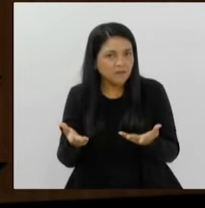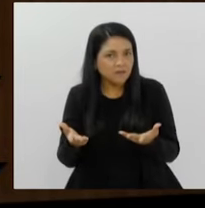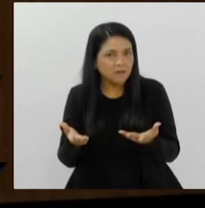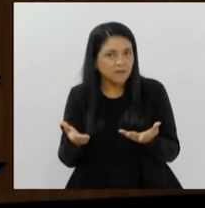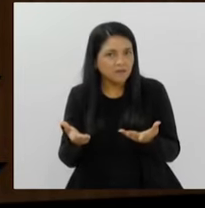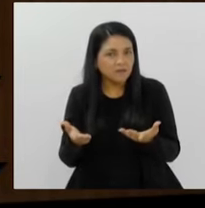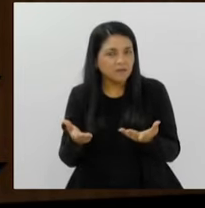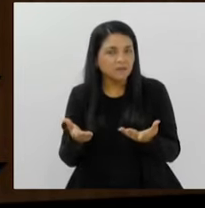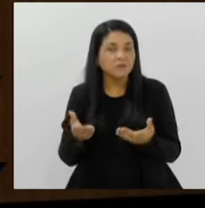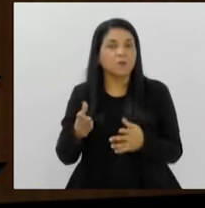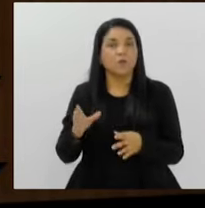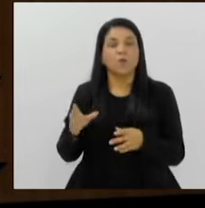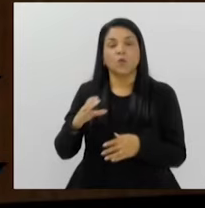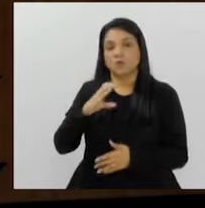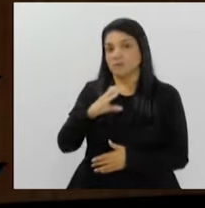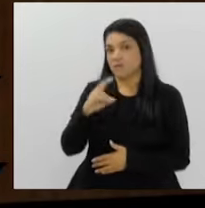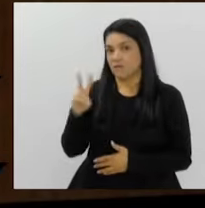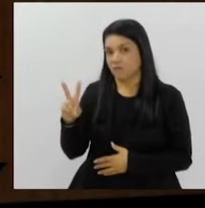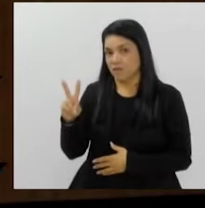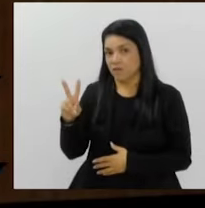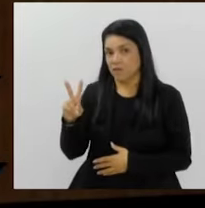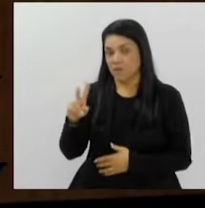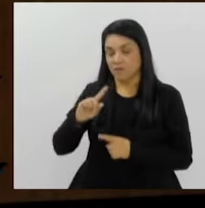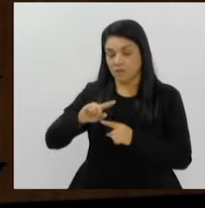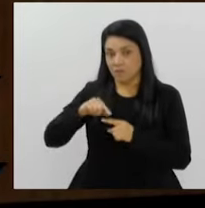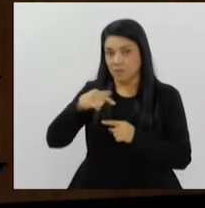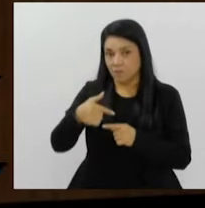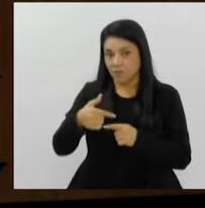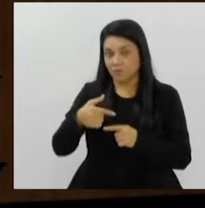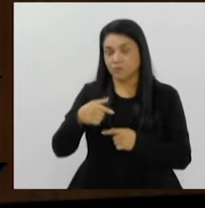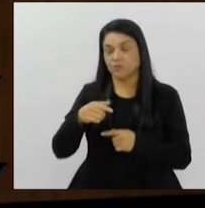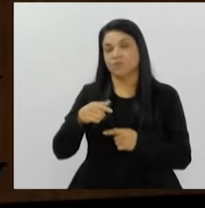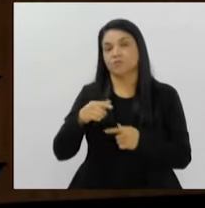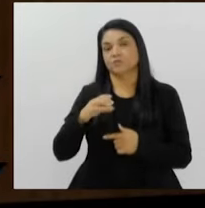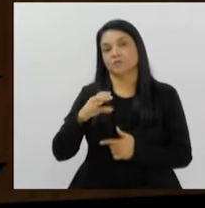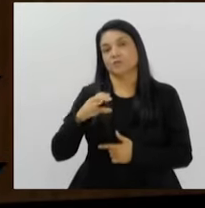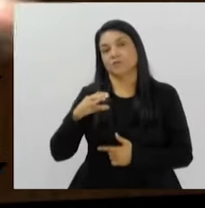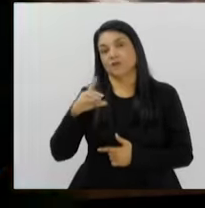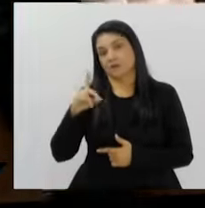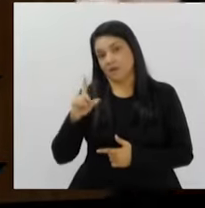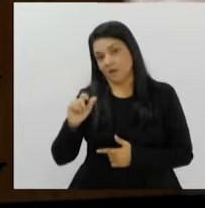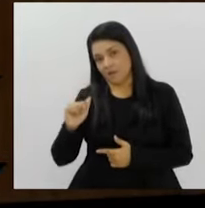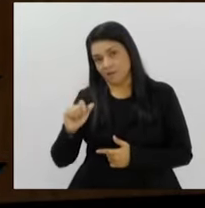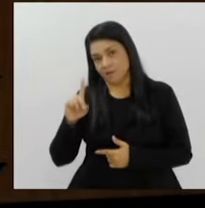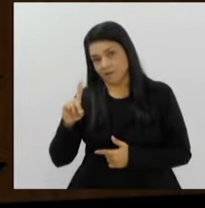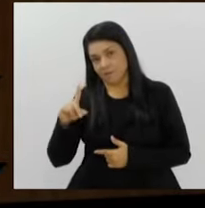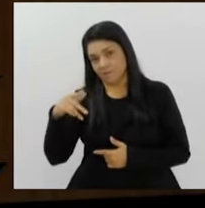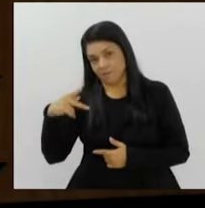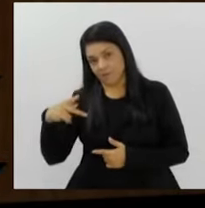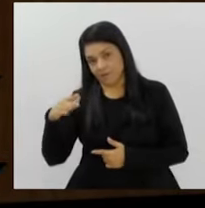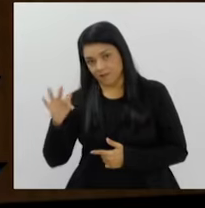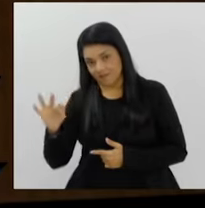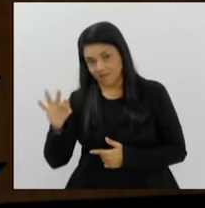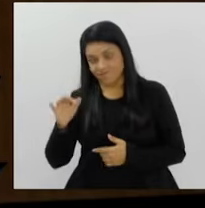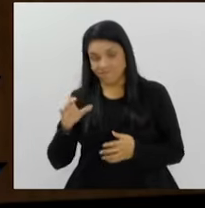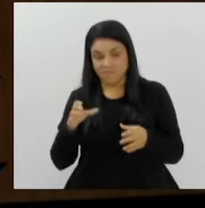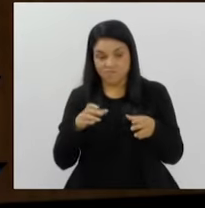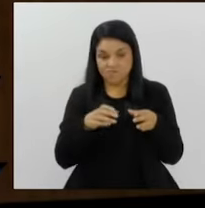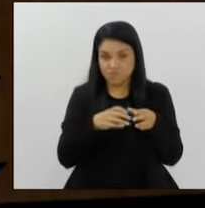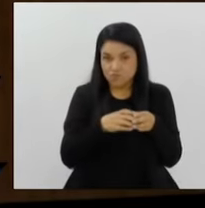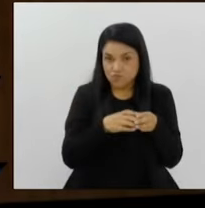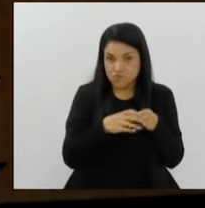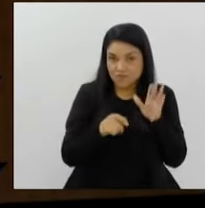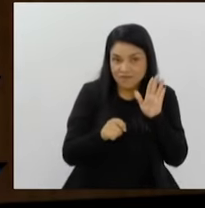O Comando Vermelho, depois da DPF, se consolidou como a facção mais poderosa do Rio